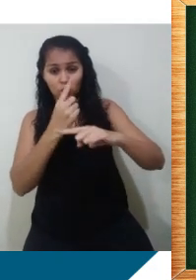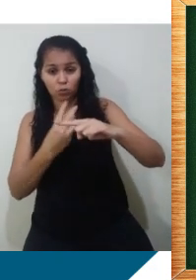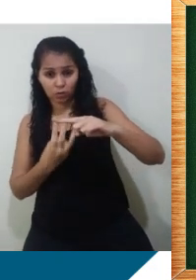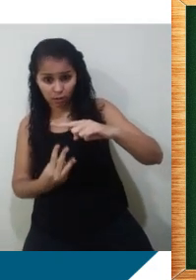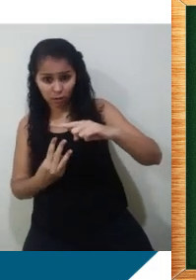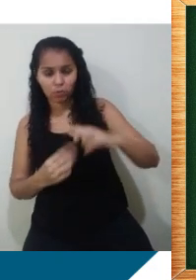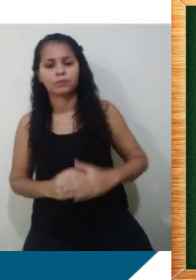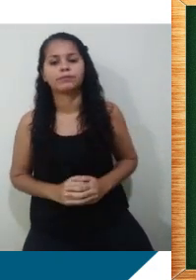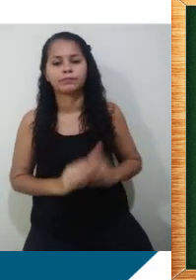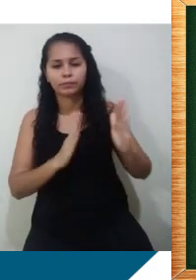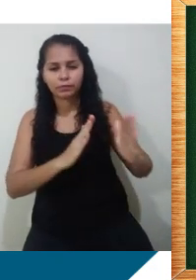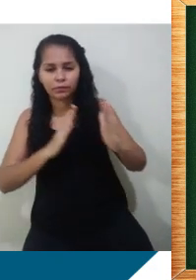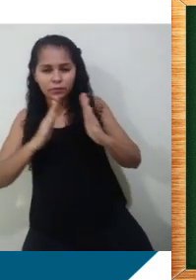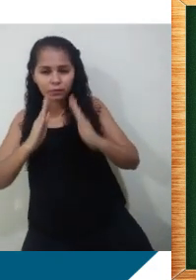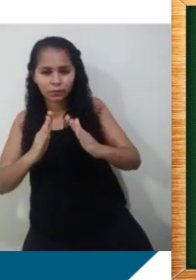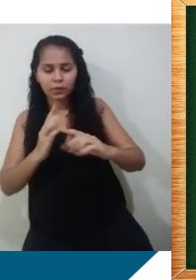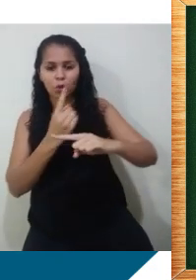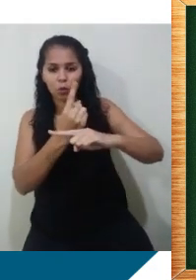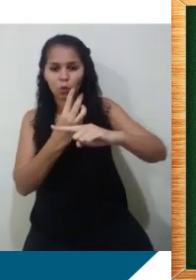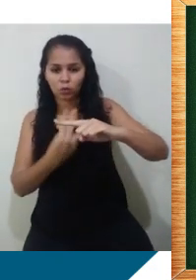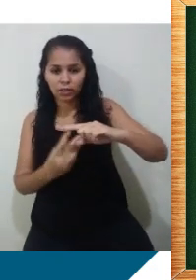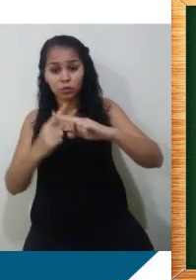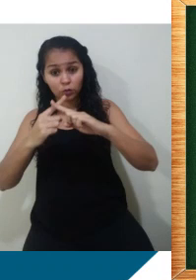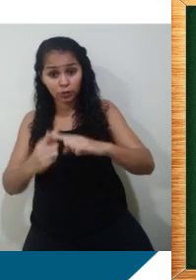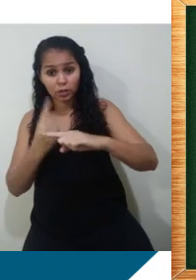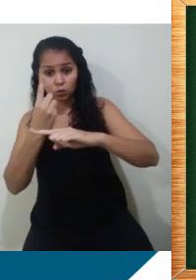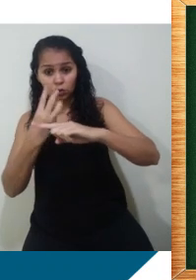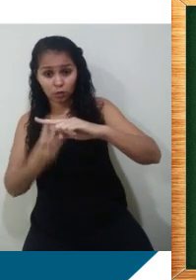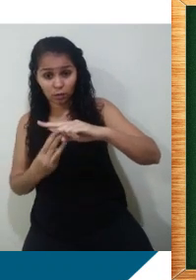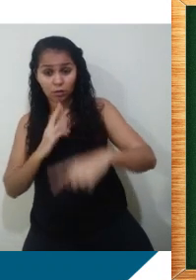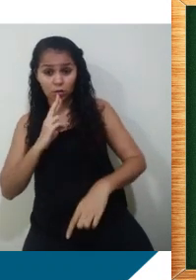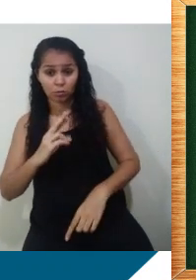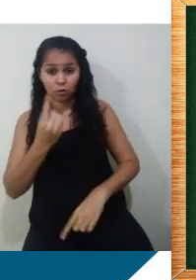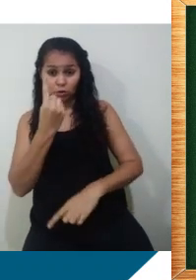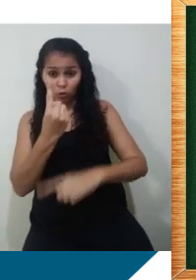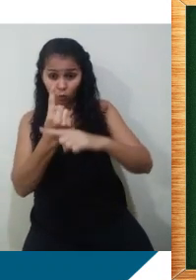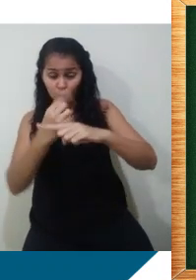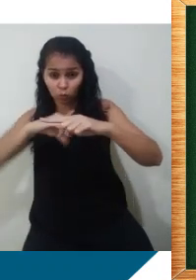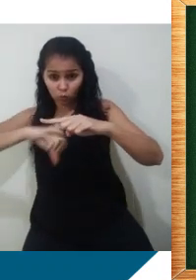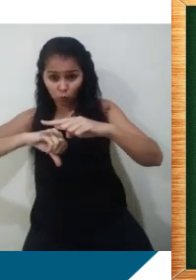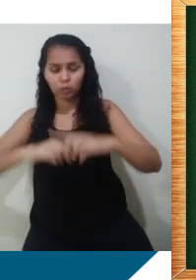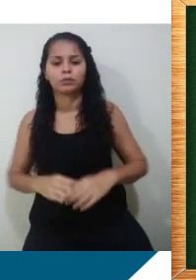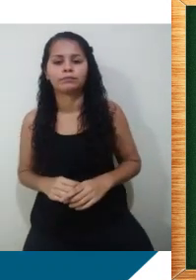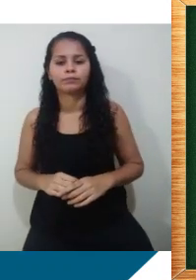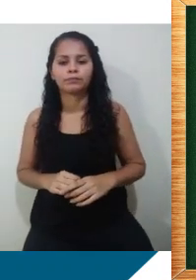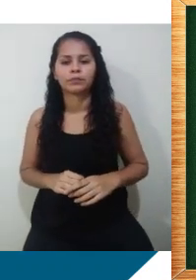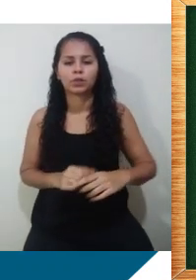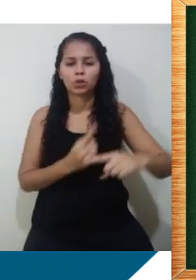terceiro termo será o produto de 1/3 vezes 1/3, que é 1/9, e o quarto termo será o produto de